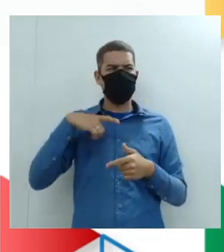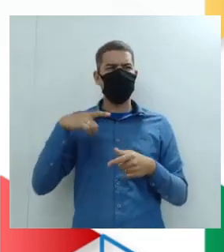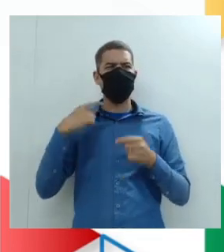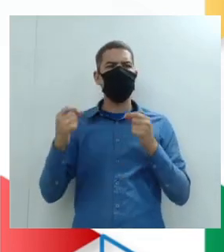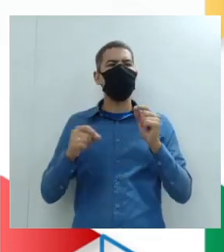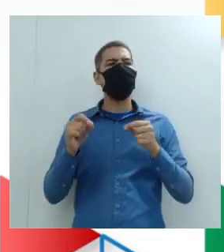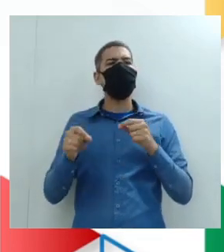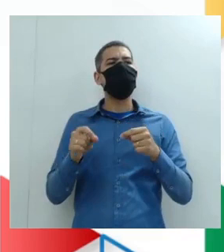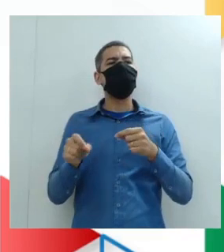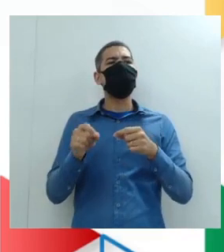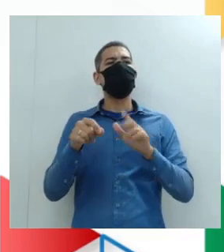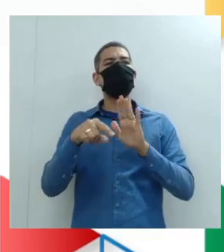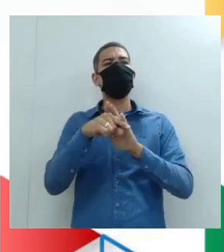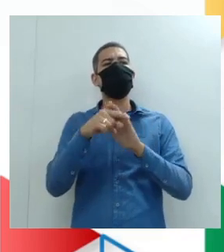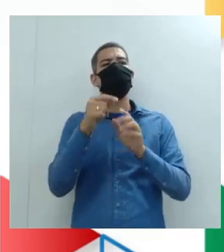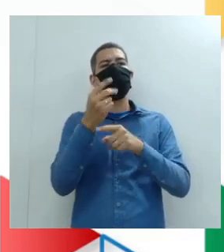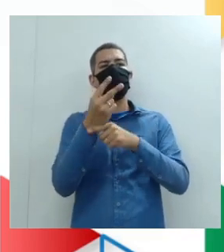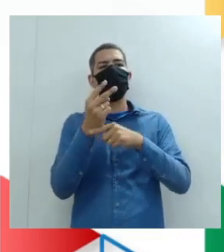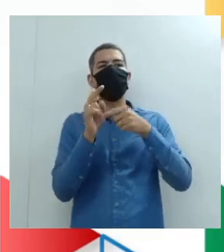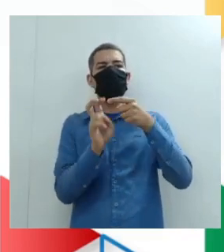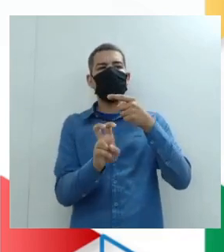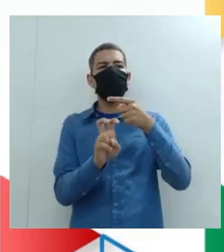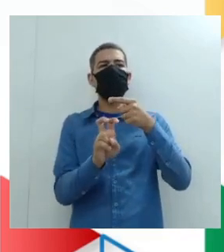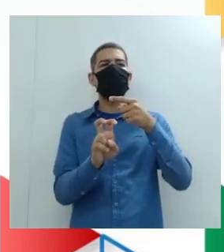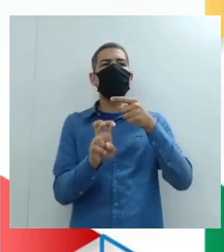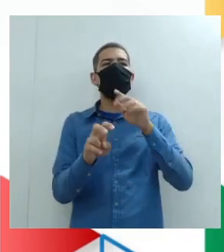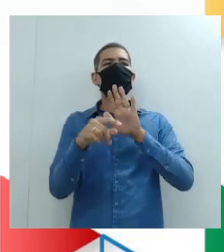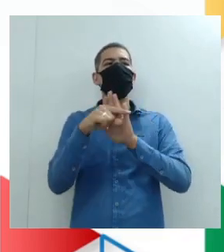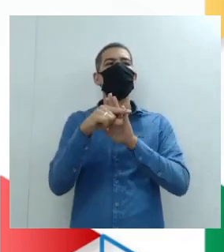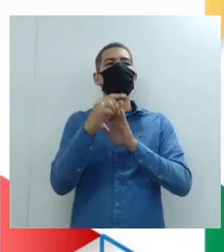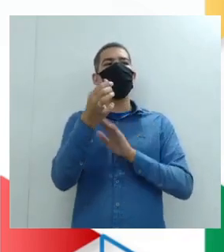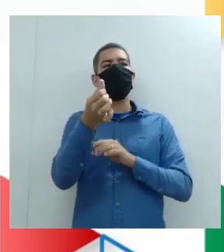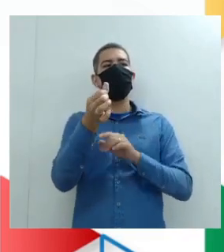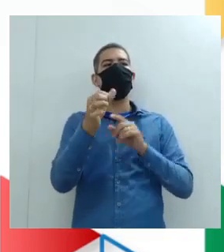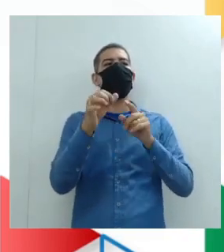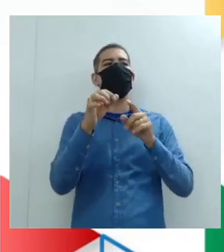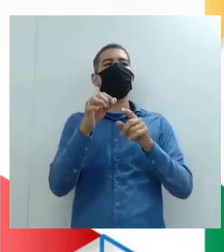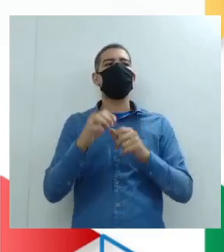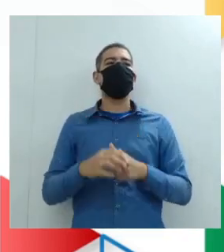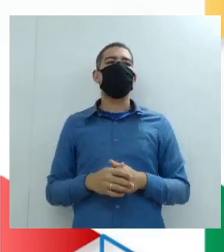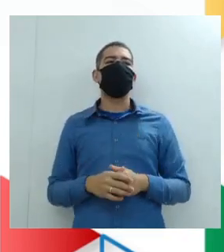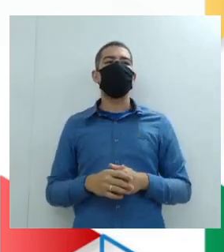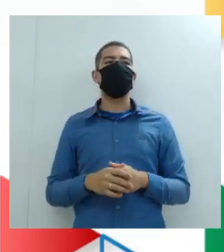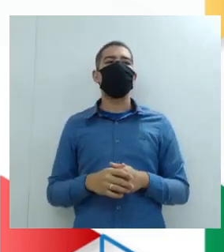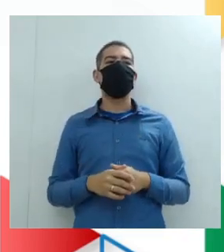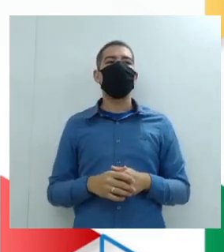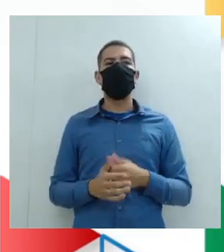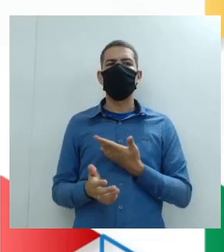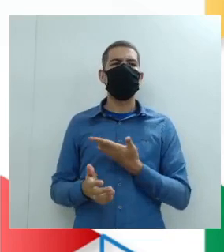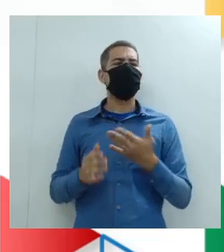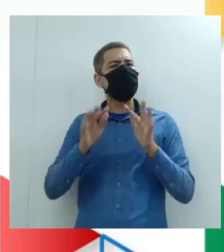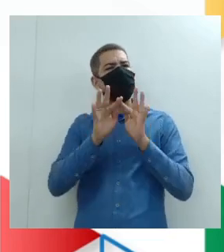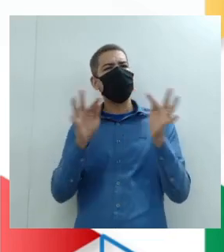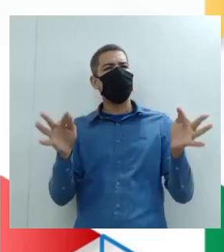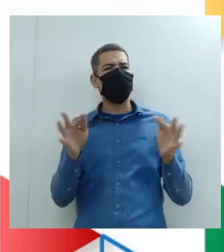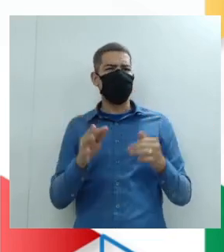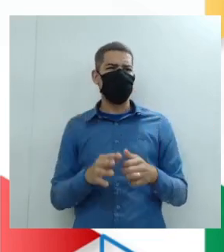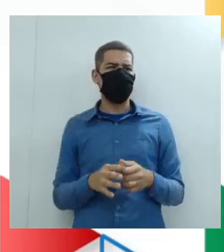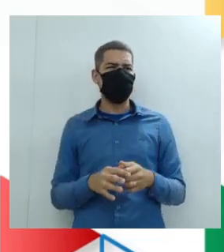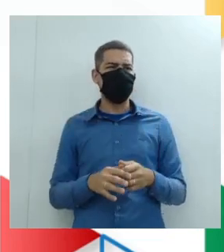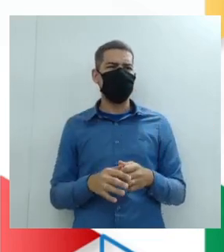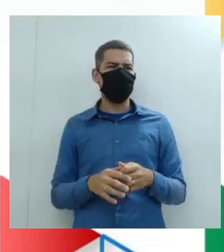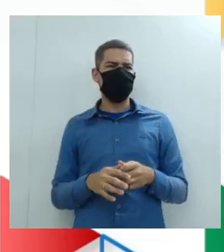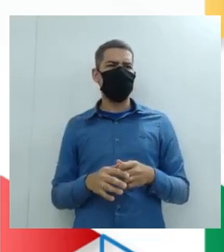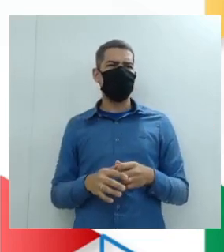por 4 dá 2, tá? E 1 dividido por 1, 1 menos 1. Ficou mais simples, tá vendo, ó? 2 sobre